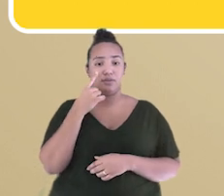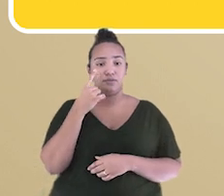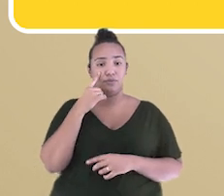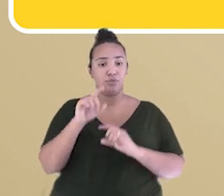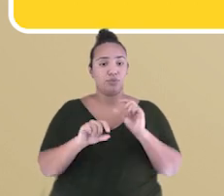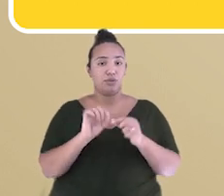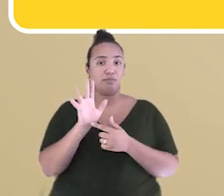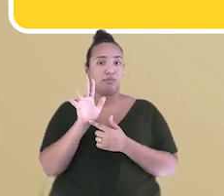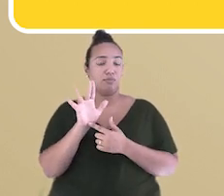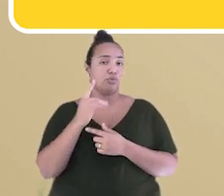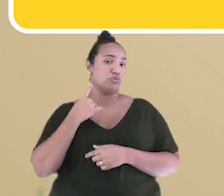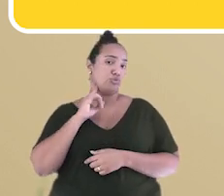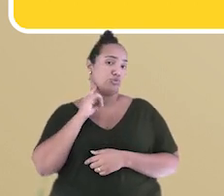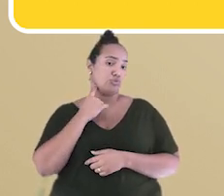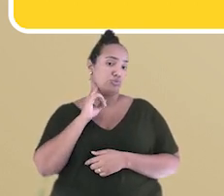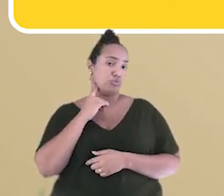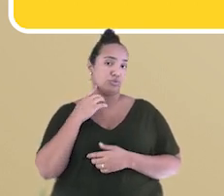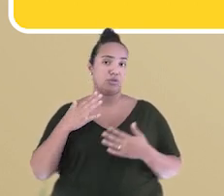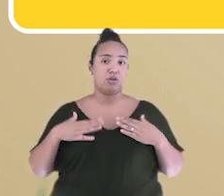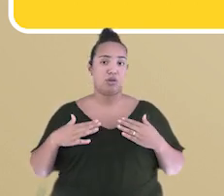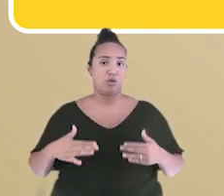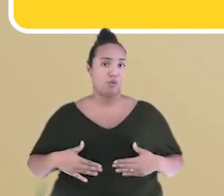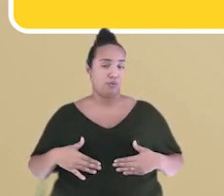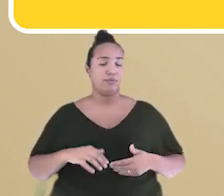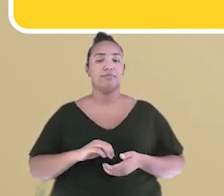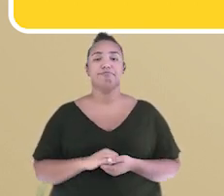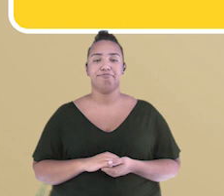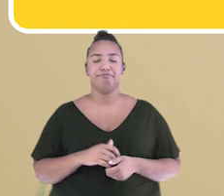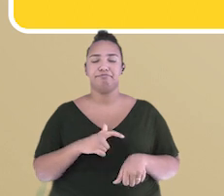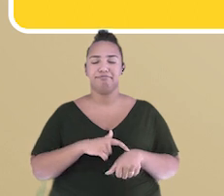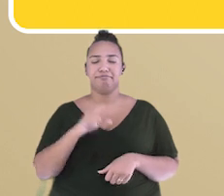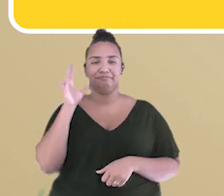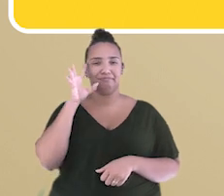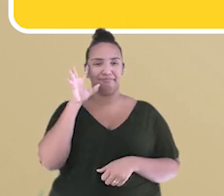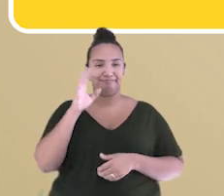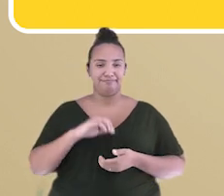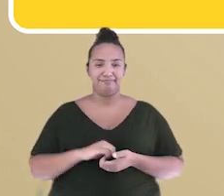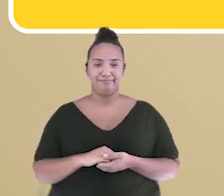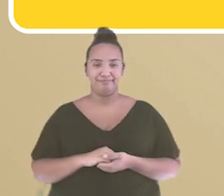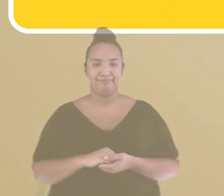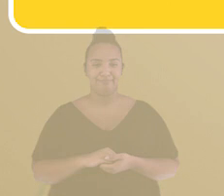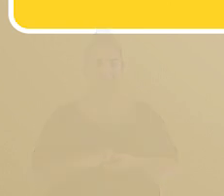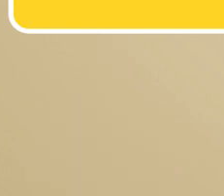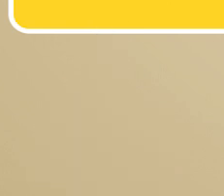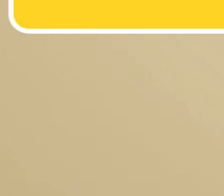viu as marcas das mãos sujas do Cascão na roupa da Magali. Um tempo para você pensar.